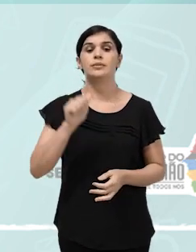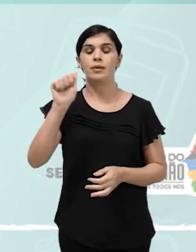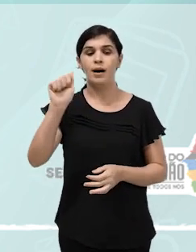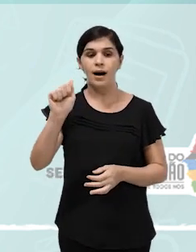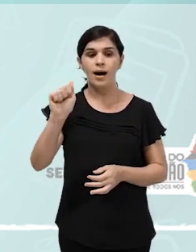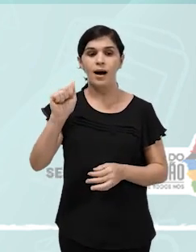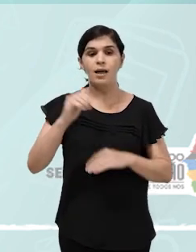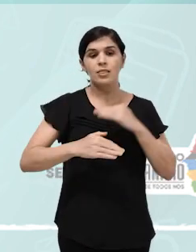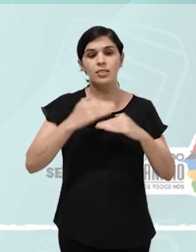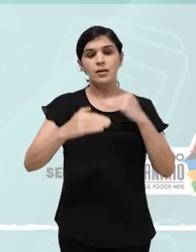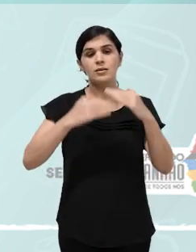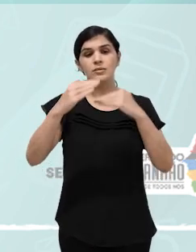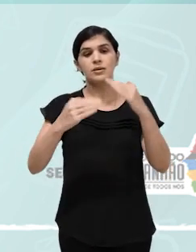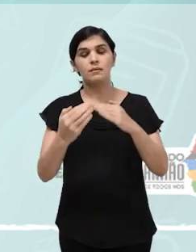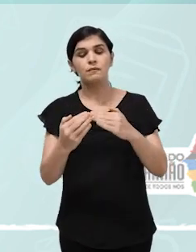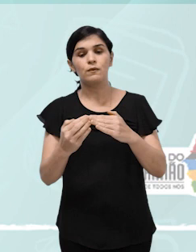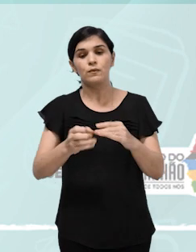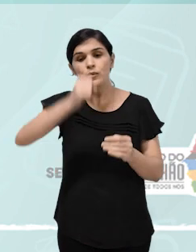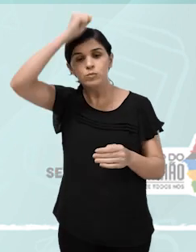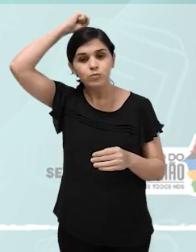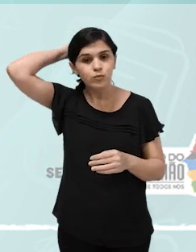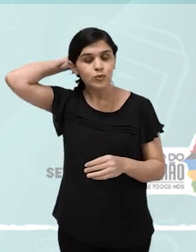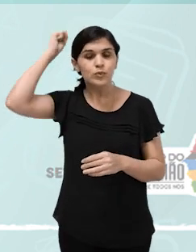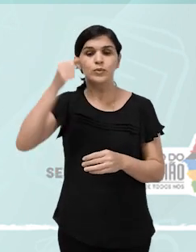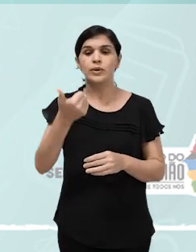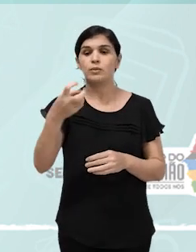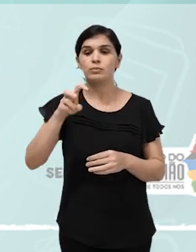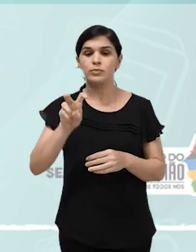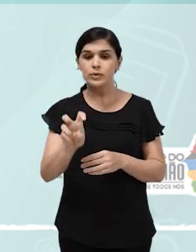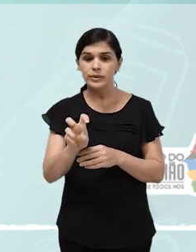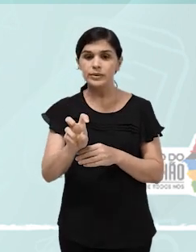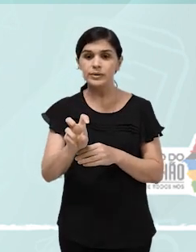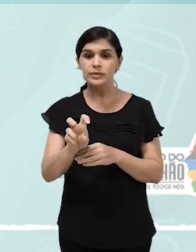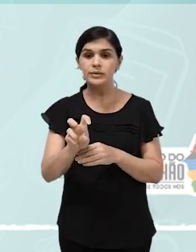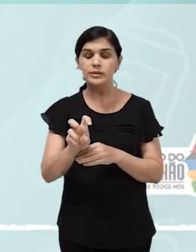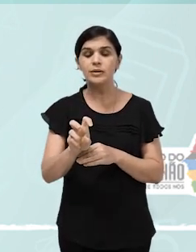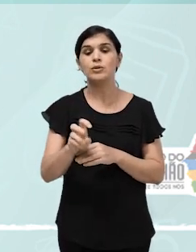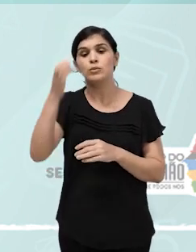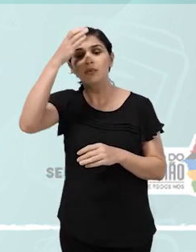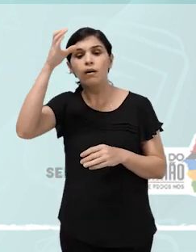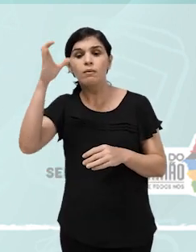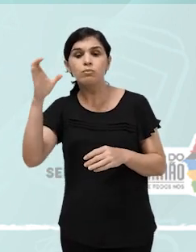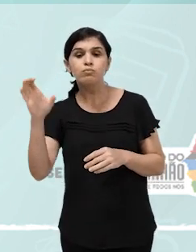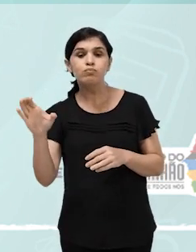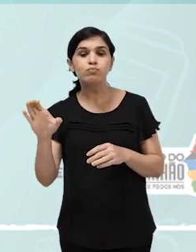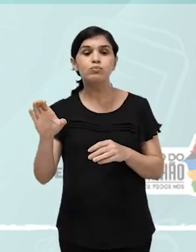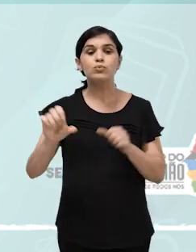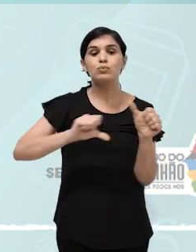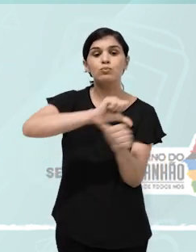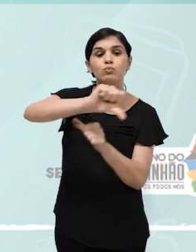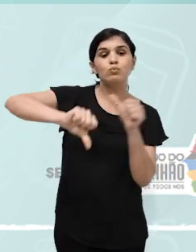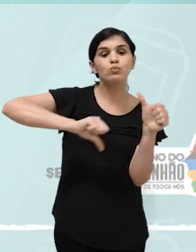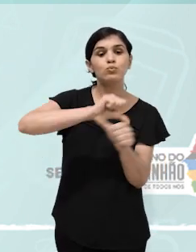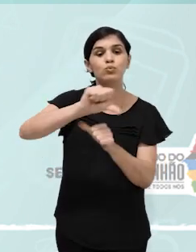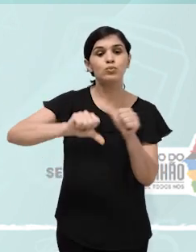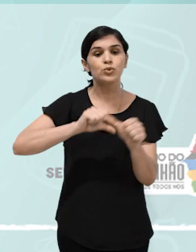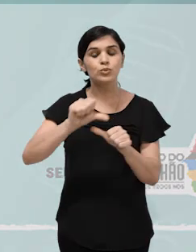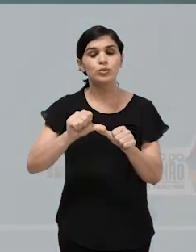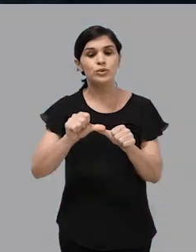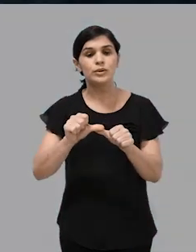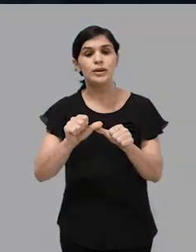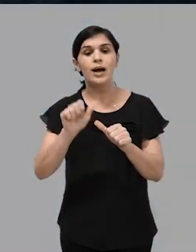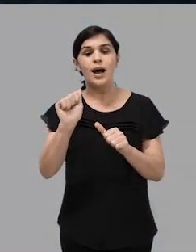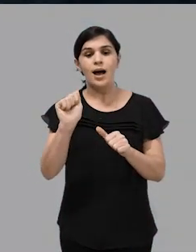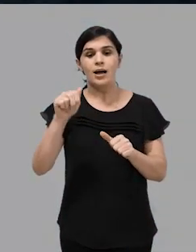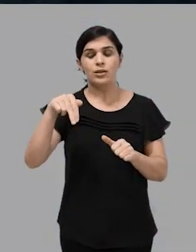e refletiu a transição da cultura teocêntrica para a cultura antropocêntrica? Bom, gente, só